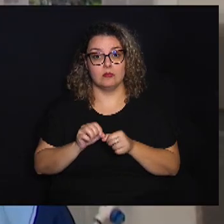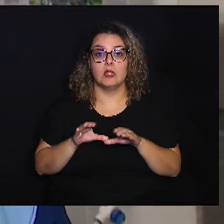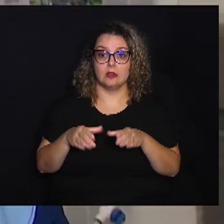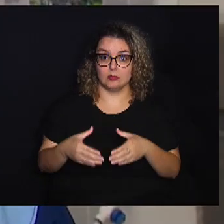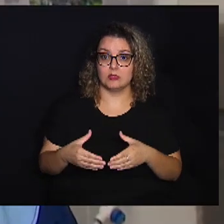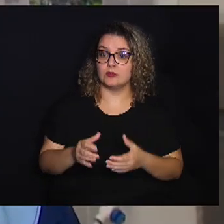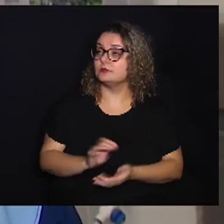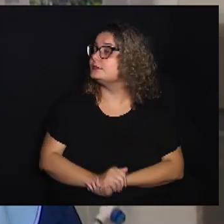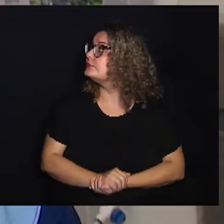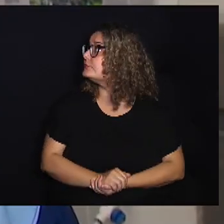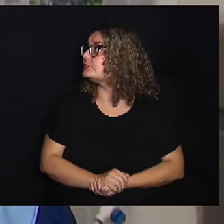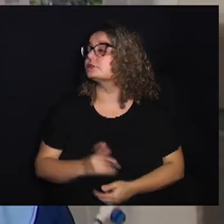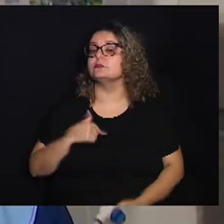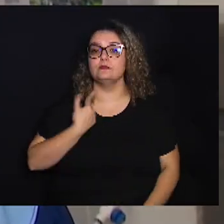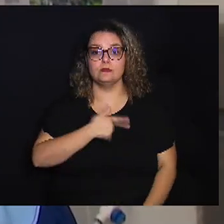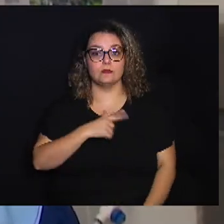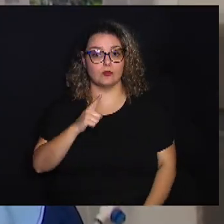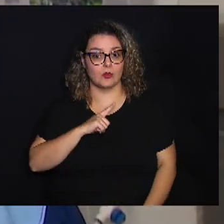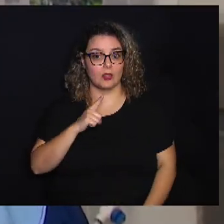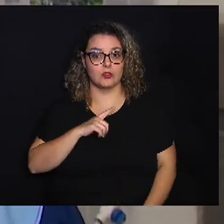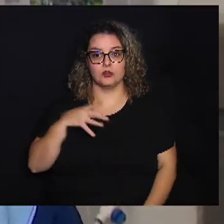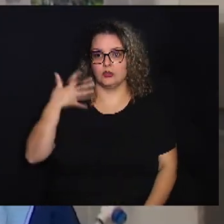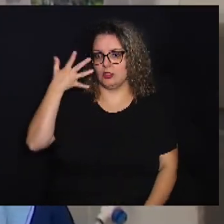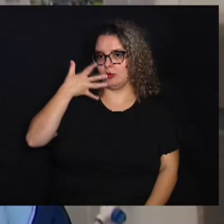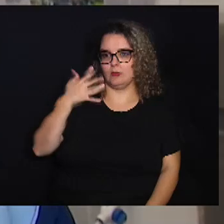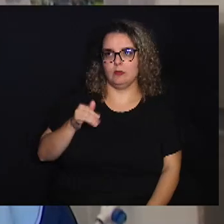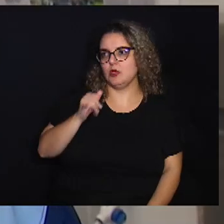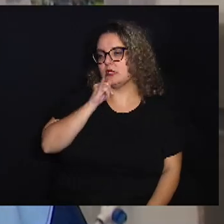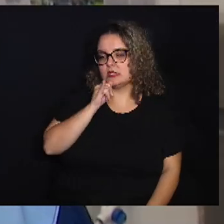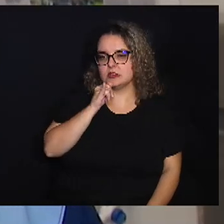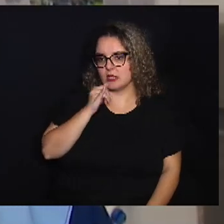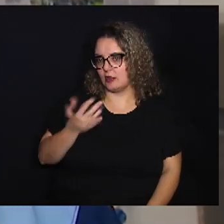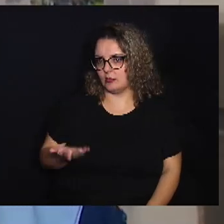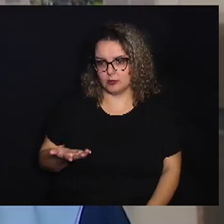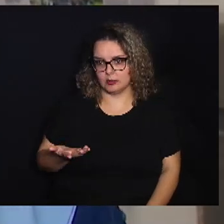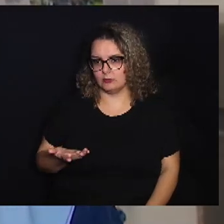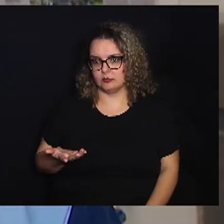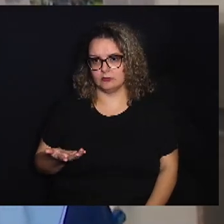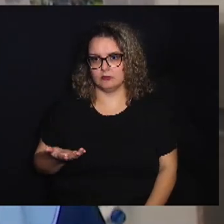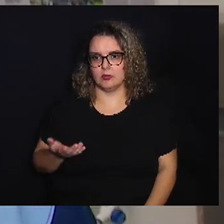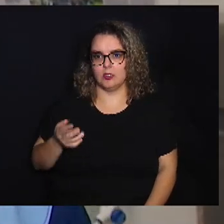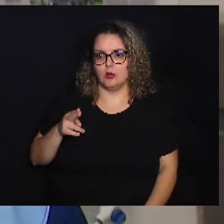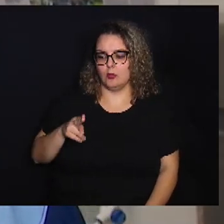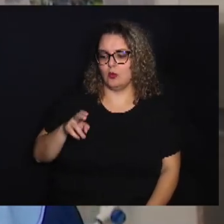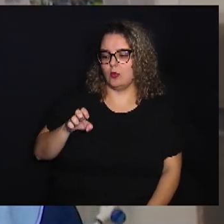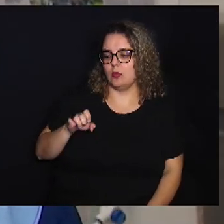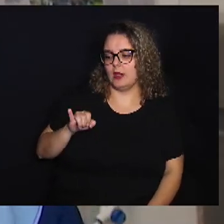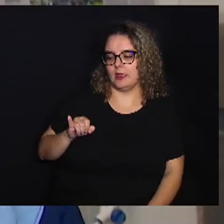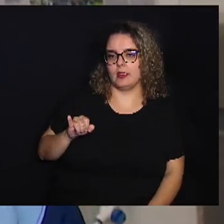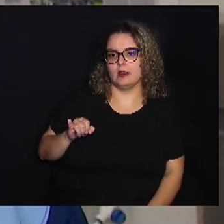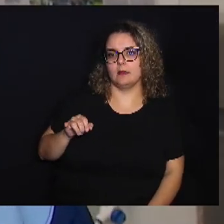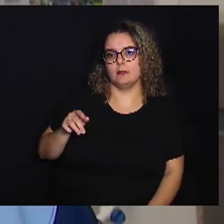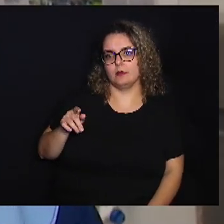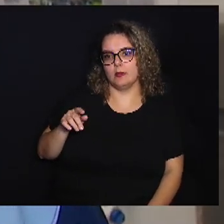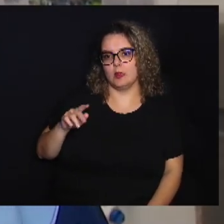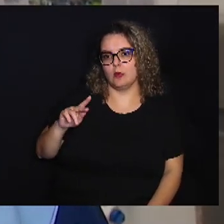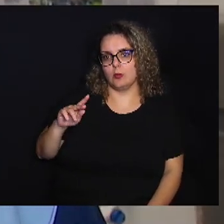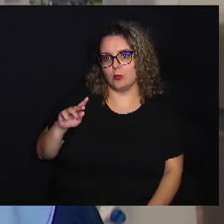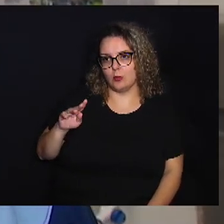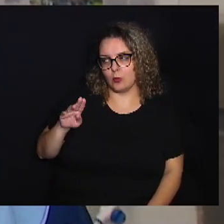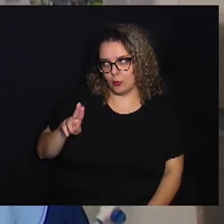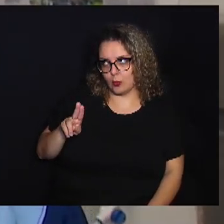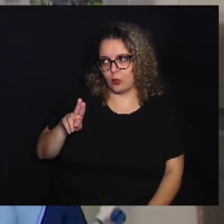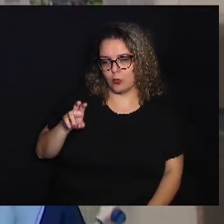comissão. Então nós tivemos aqui palestras, por exemplo, da Wei Prado, que é uma jornalista. Ela falou sobre